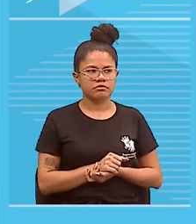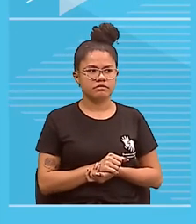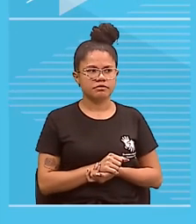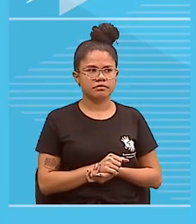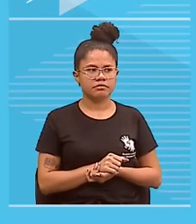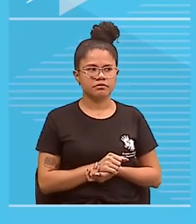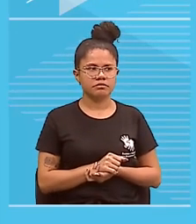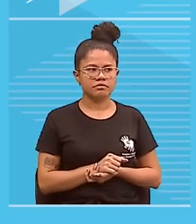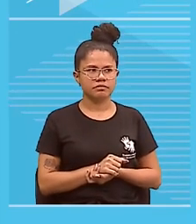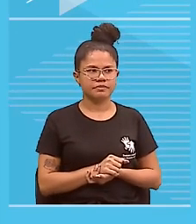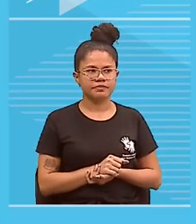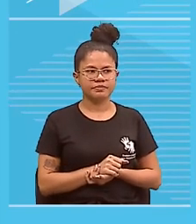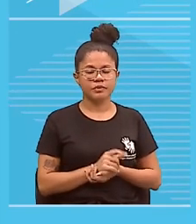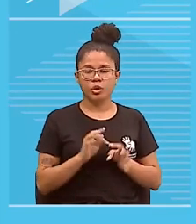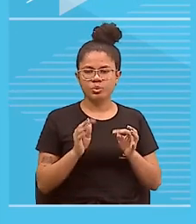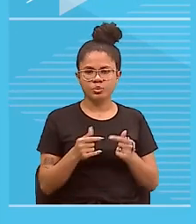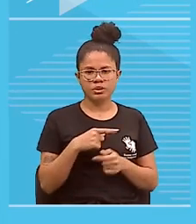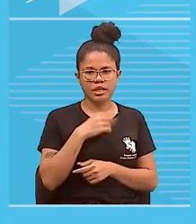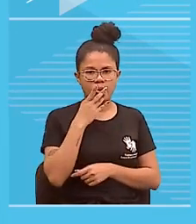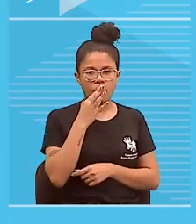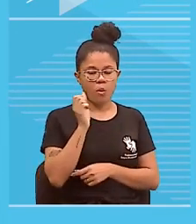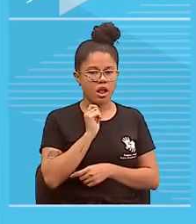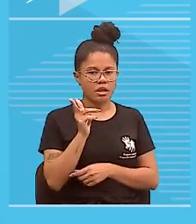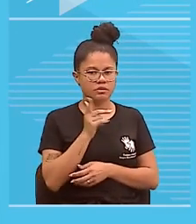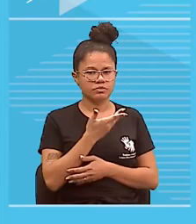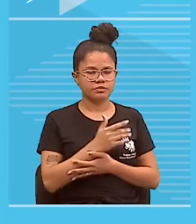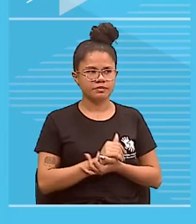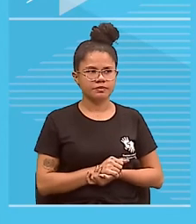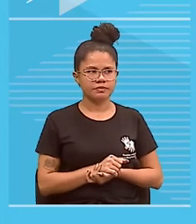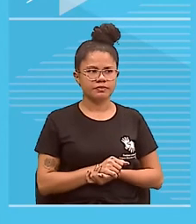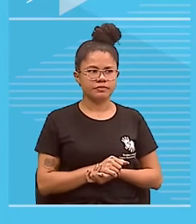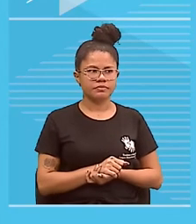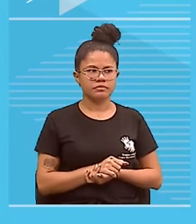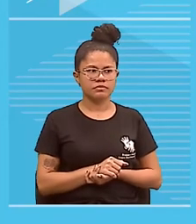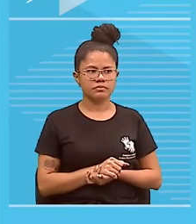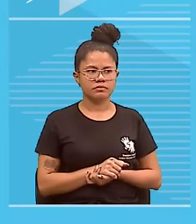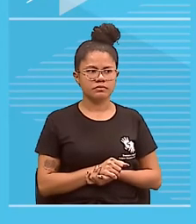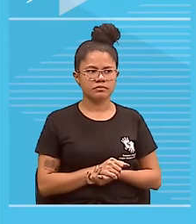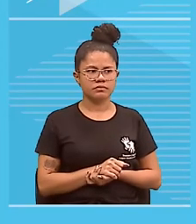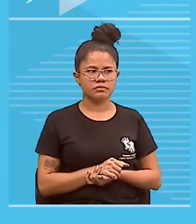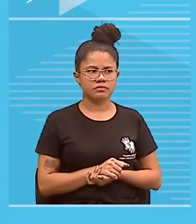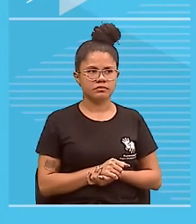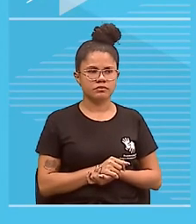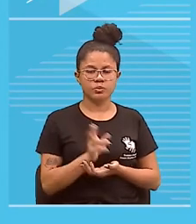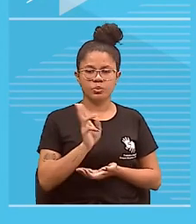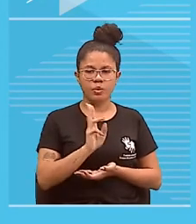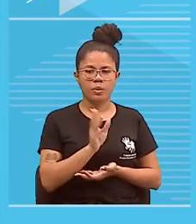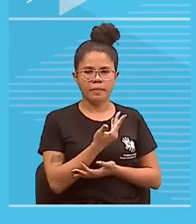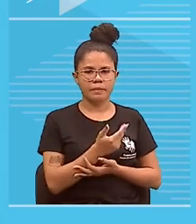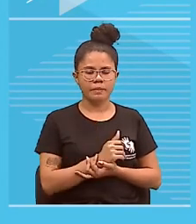Oi ó tudo que tá em azul vou até colocar aqui o amido